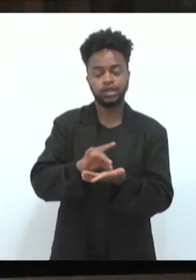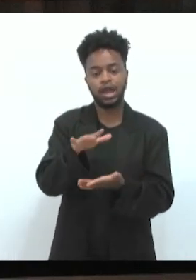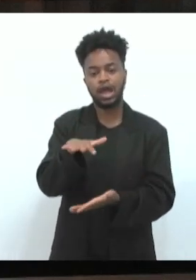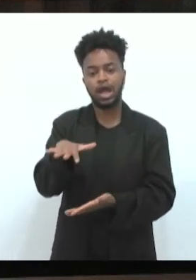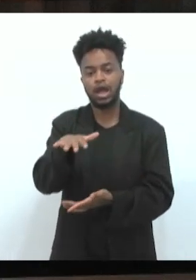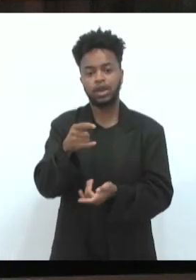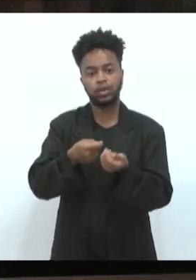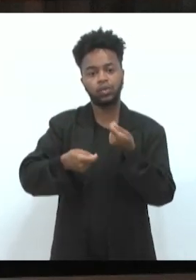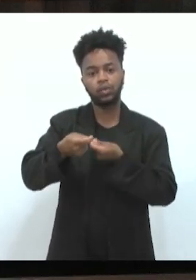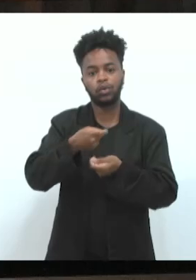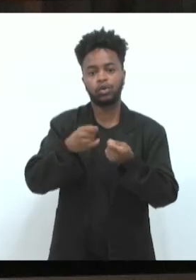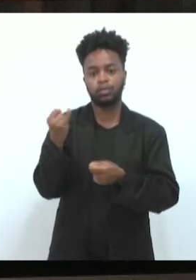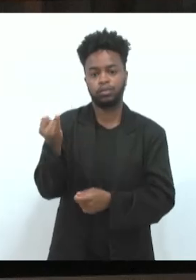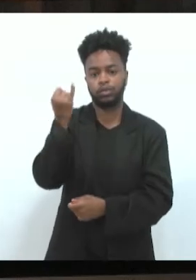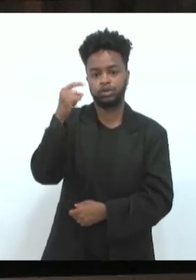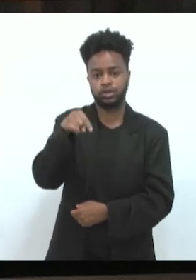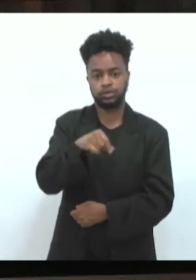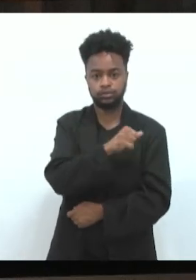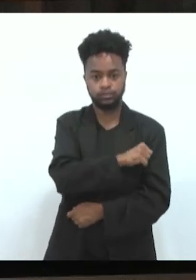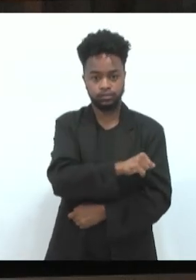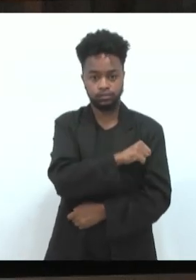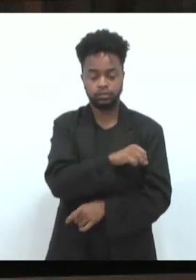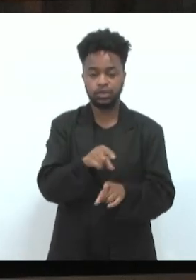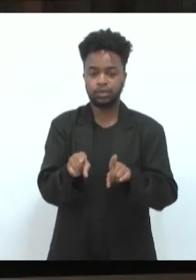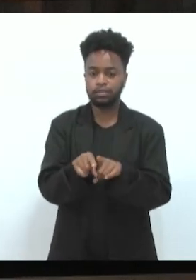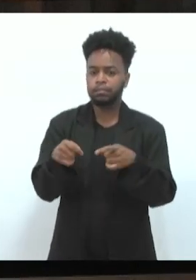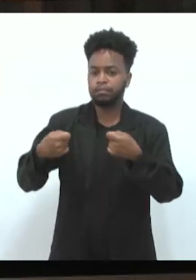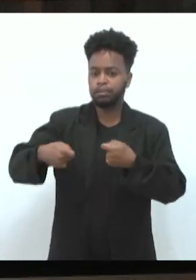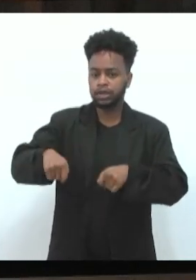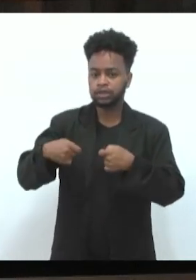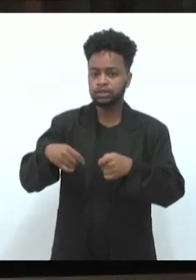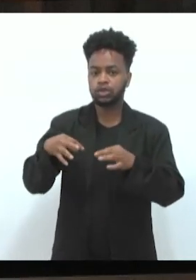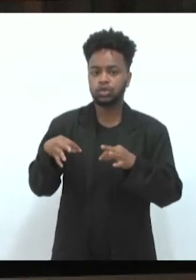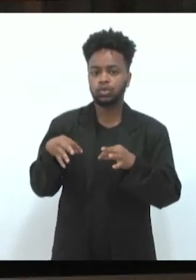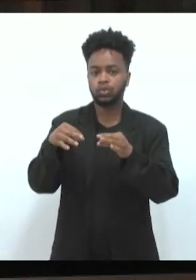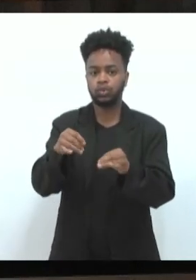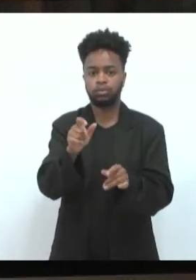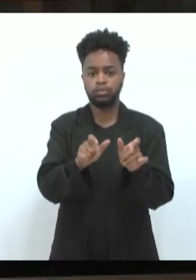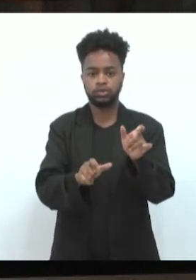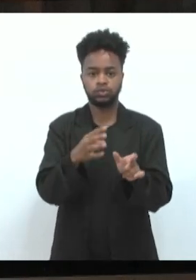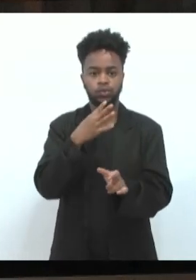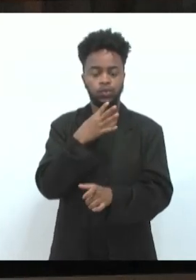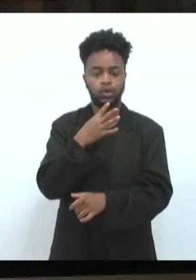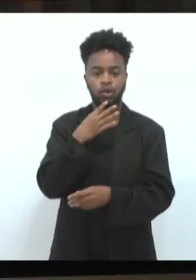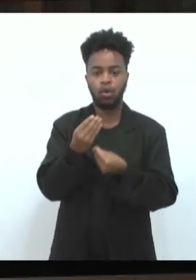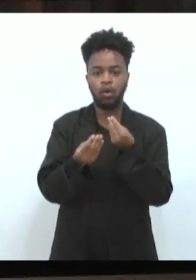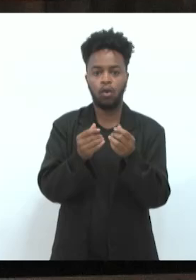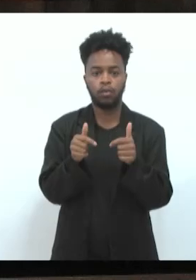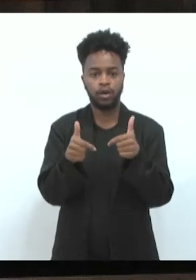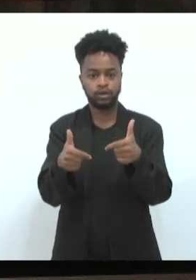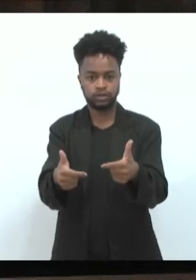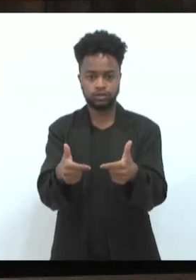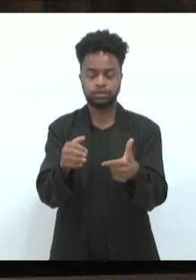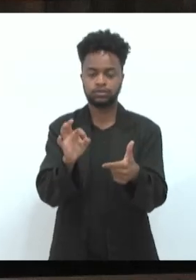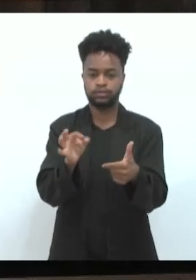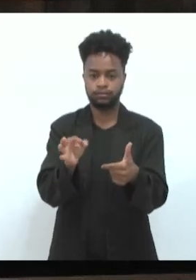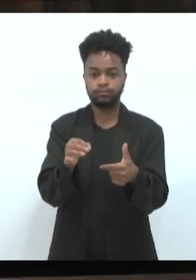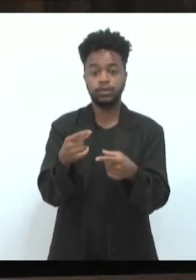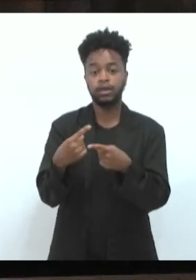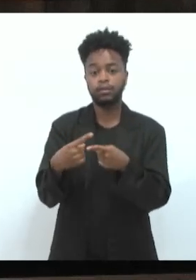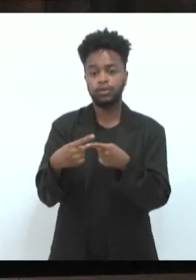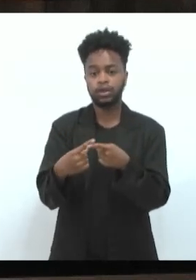econômico forte deste Estado, e é necessário que todos conheçam as ações, não é, que estão